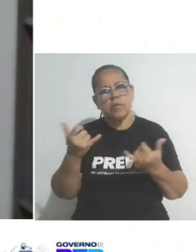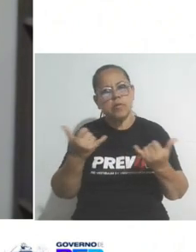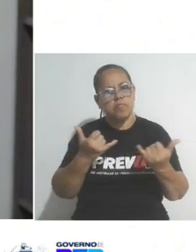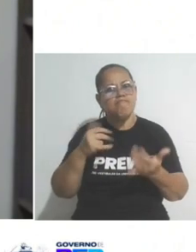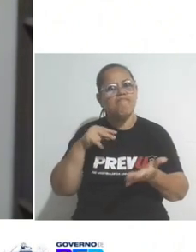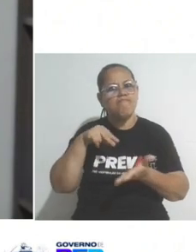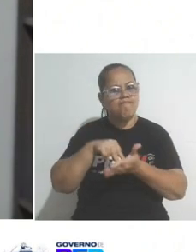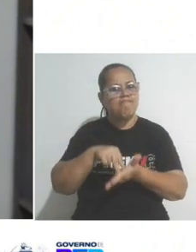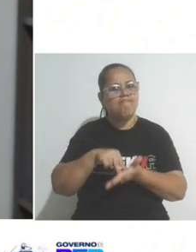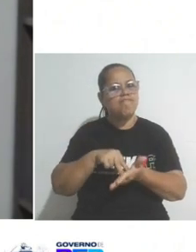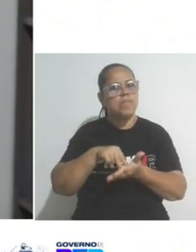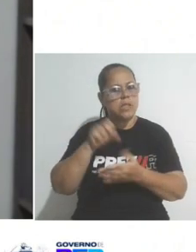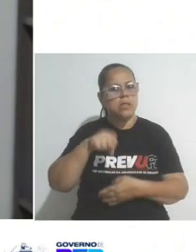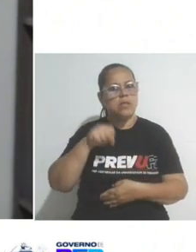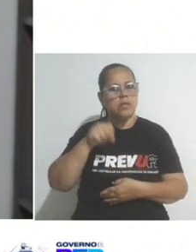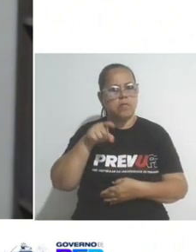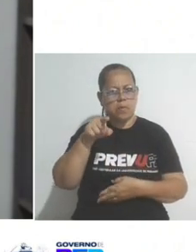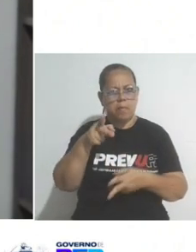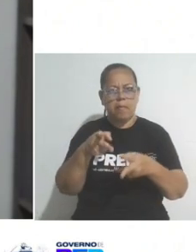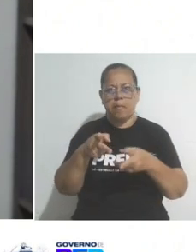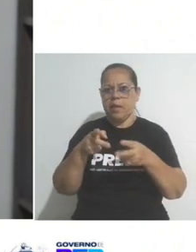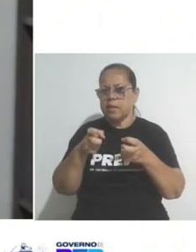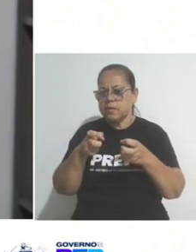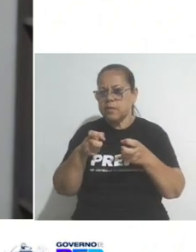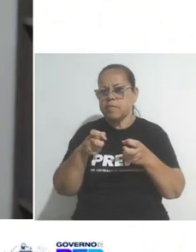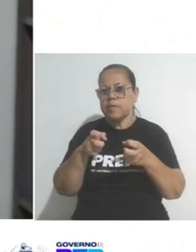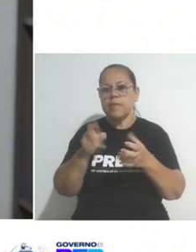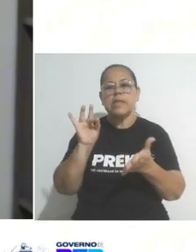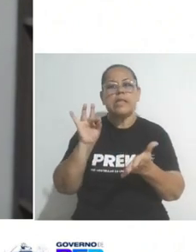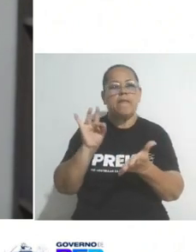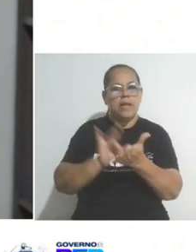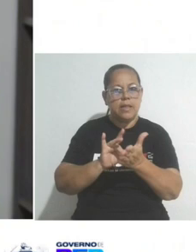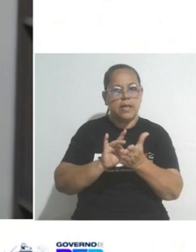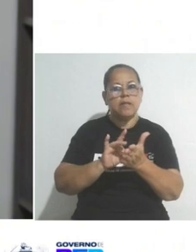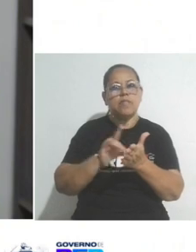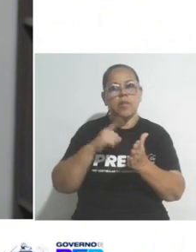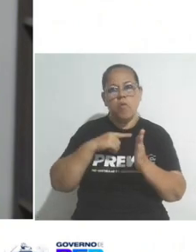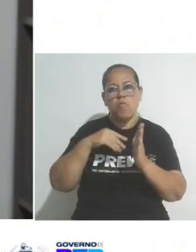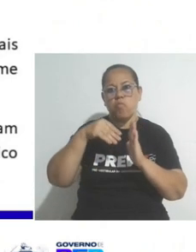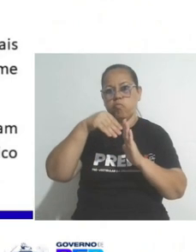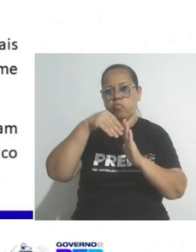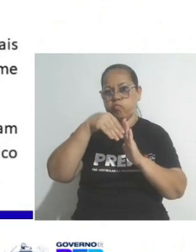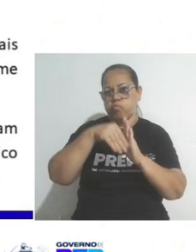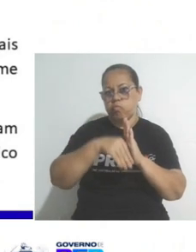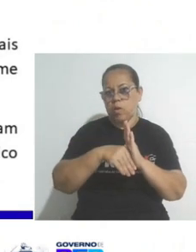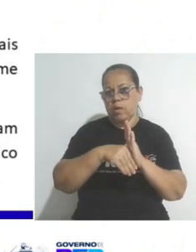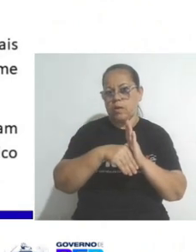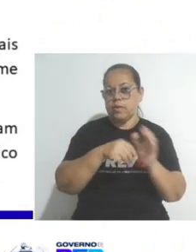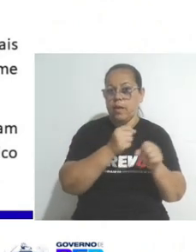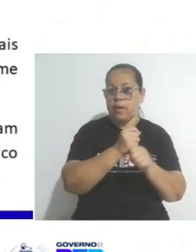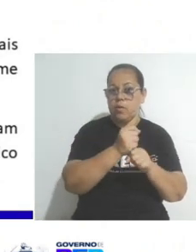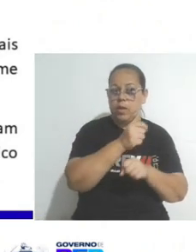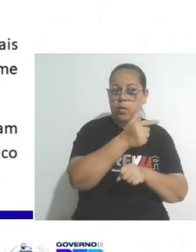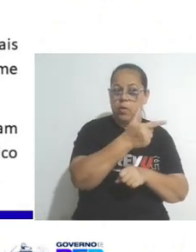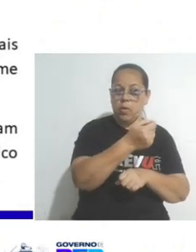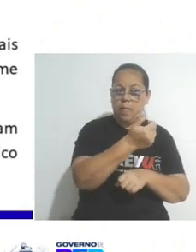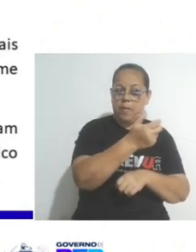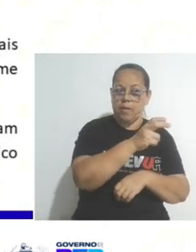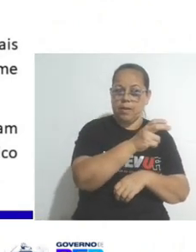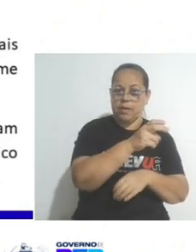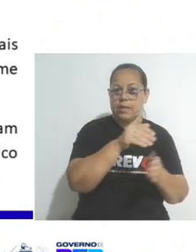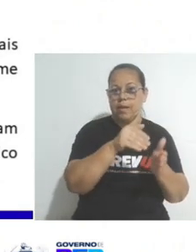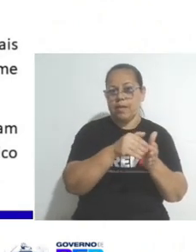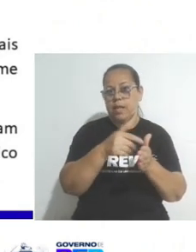confirmando percebam há de fato uma queda de 2015 até 2020